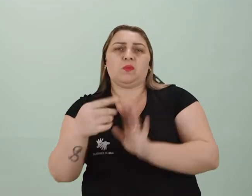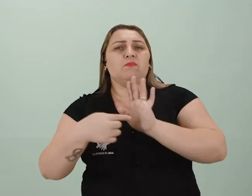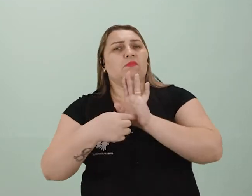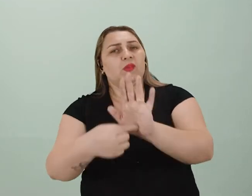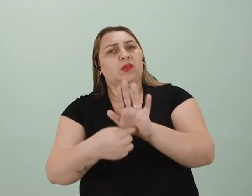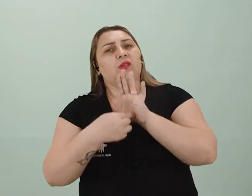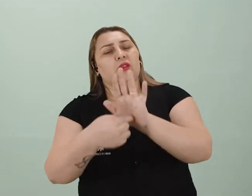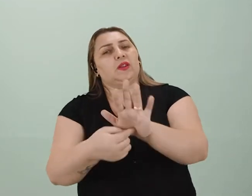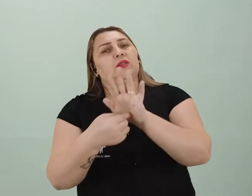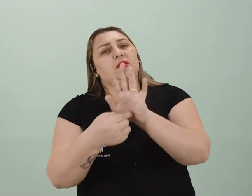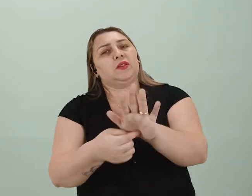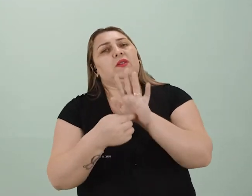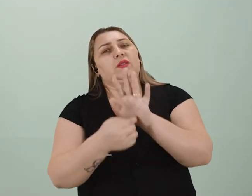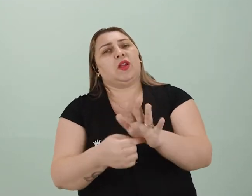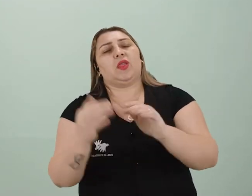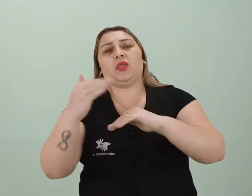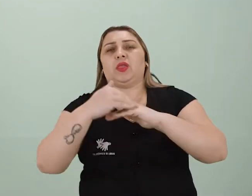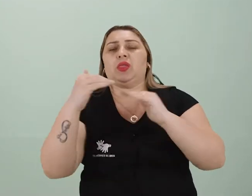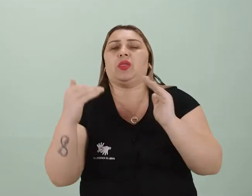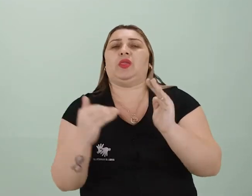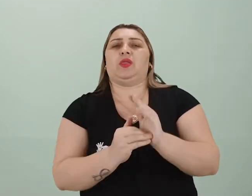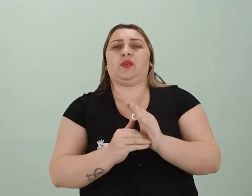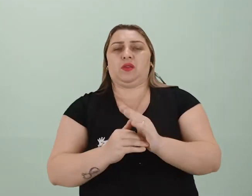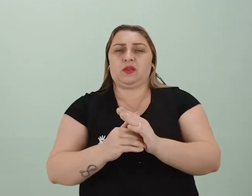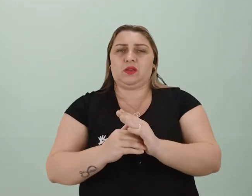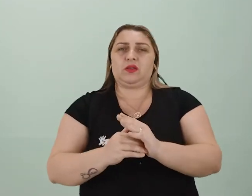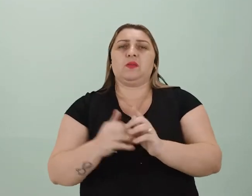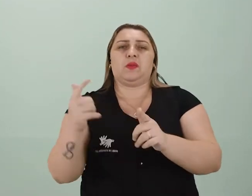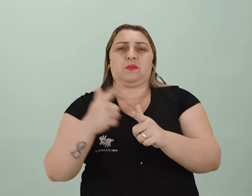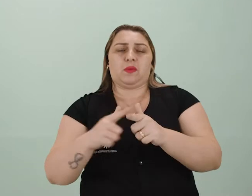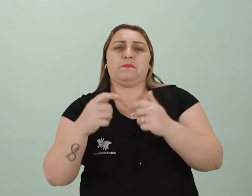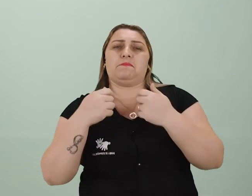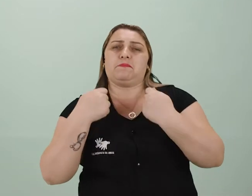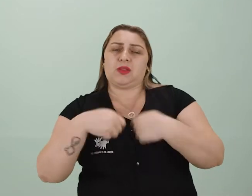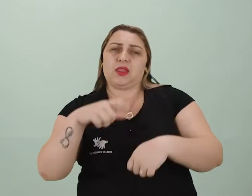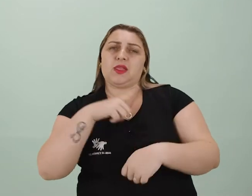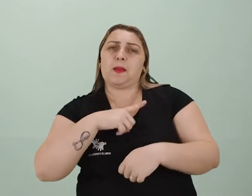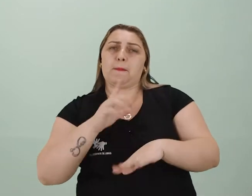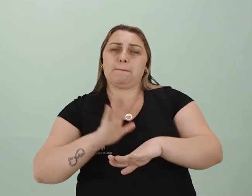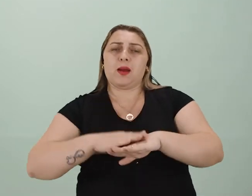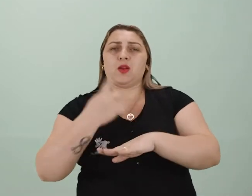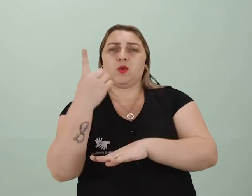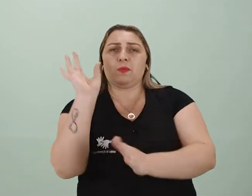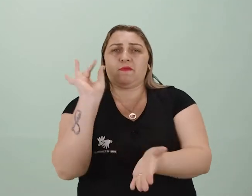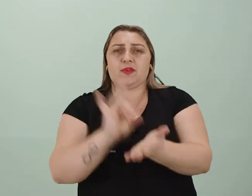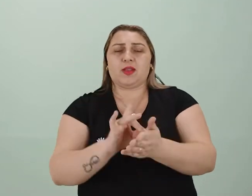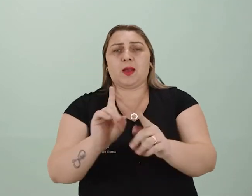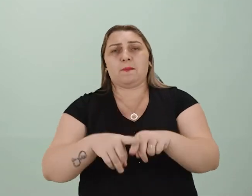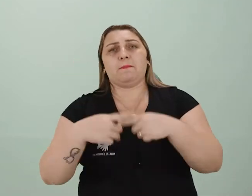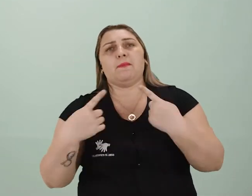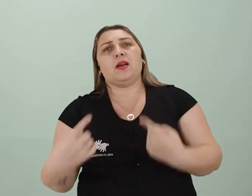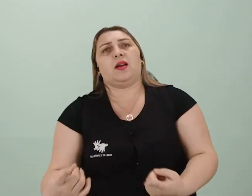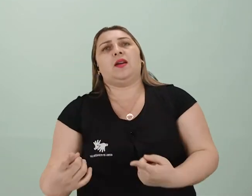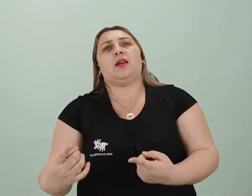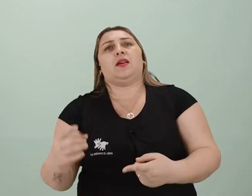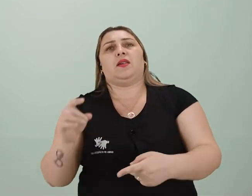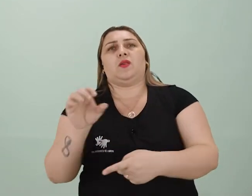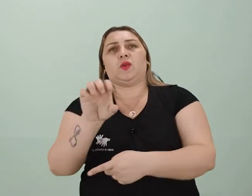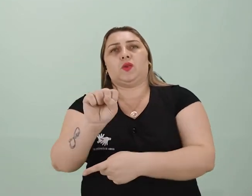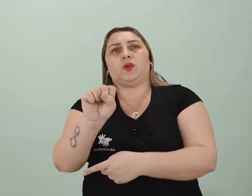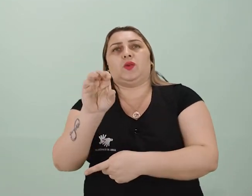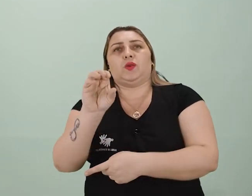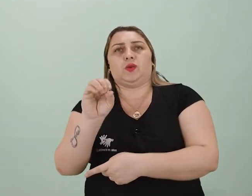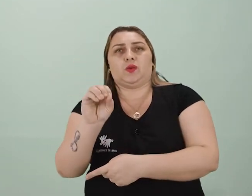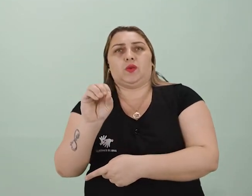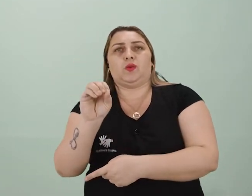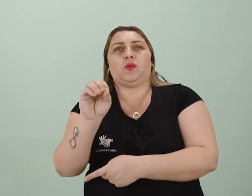mostrando que em todas as situações poderia haver mais de uma verdade. Mas os sofistas contribuíram muito, né,